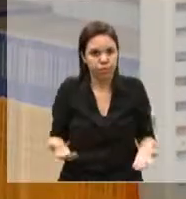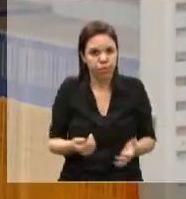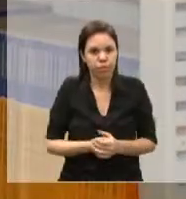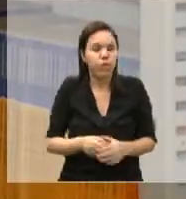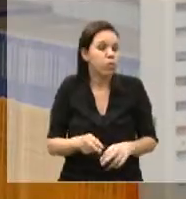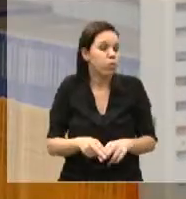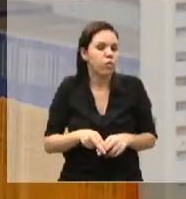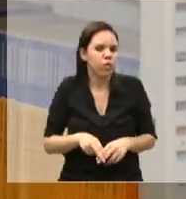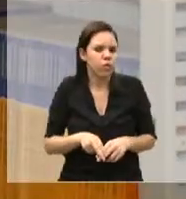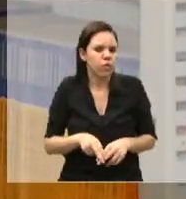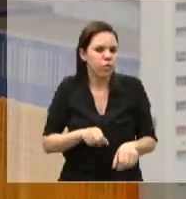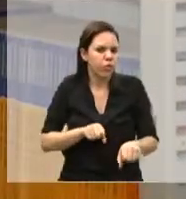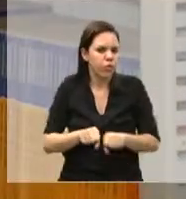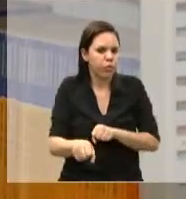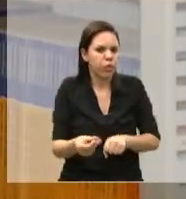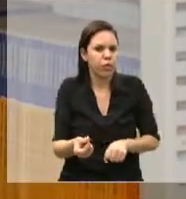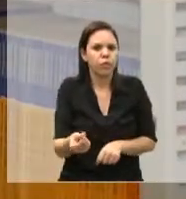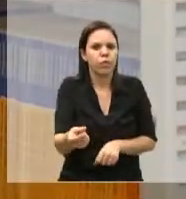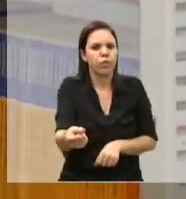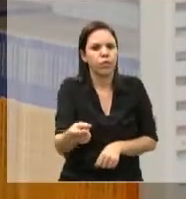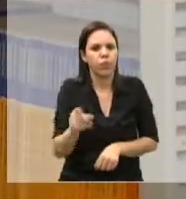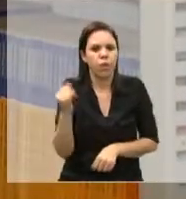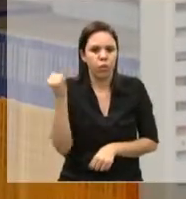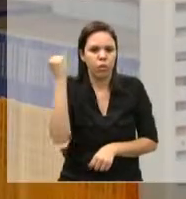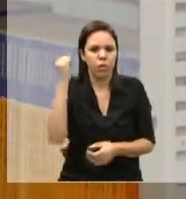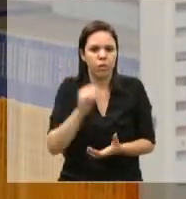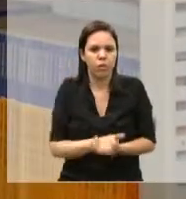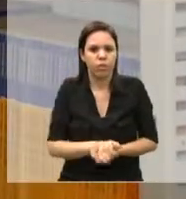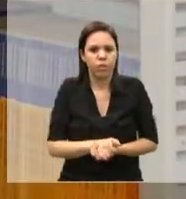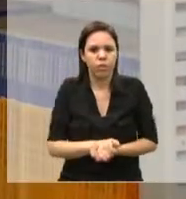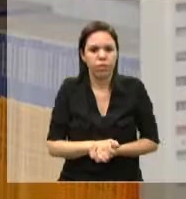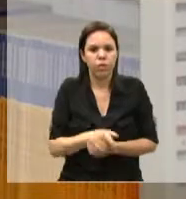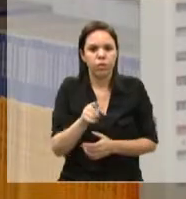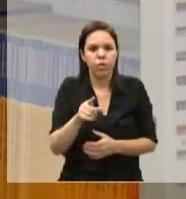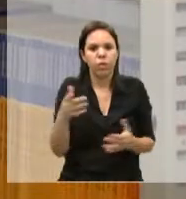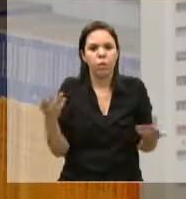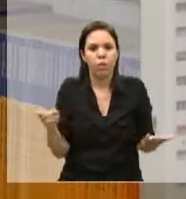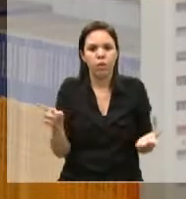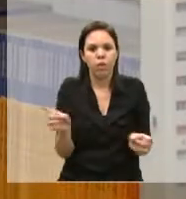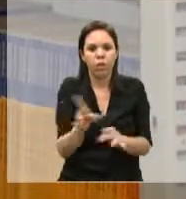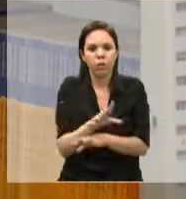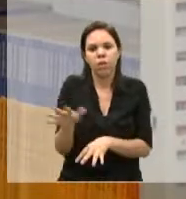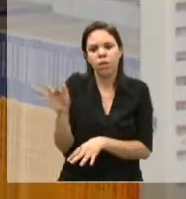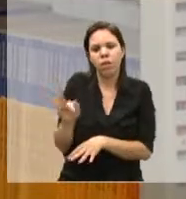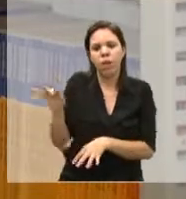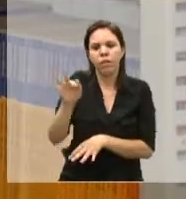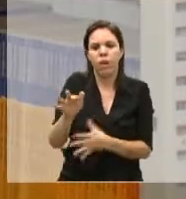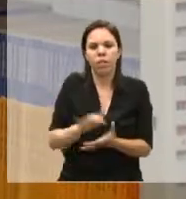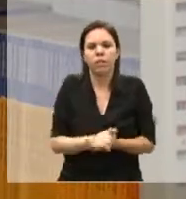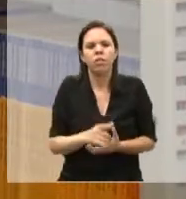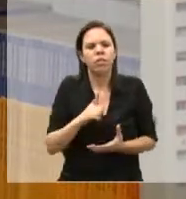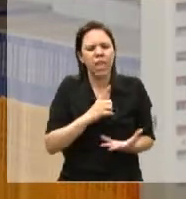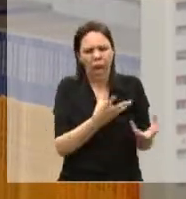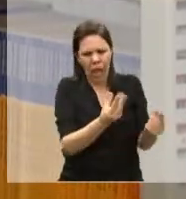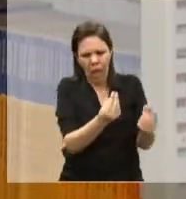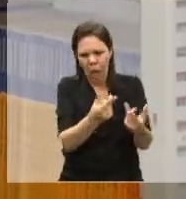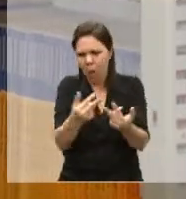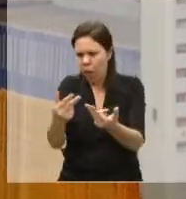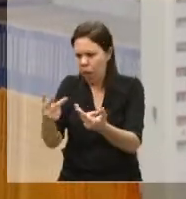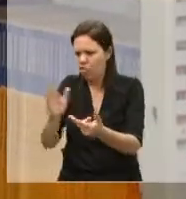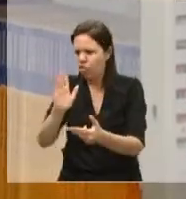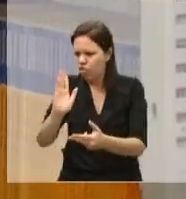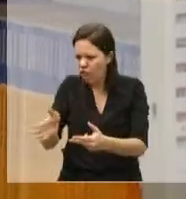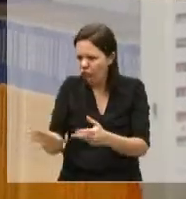por isso que a formação continuada é importante. Porque você, quando termina a universidade, tem muita coisa já